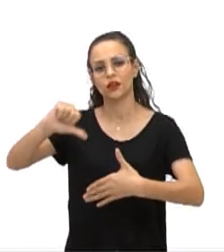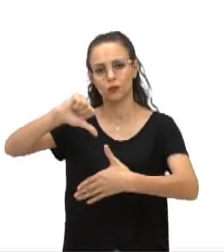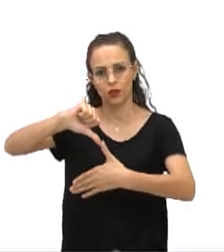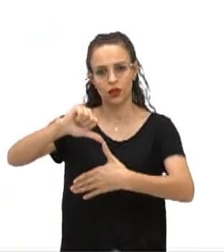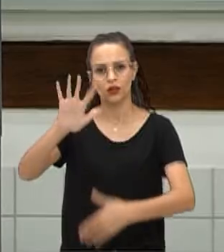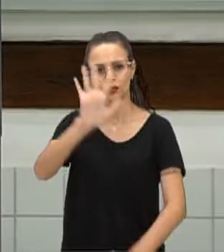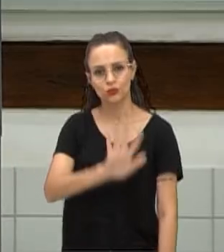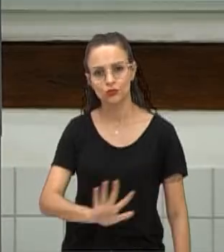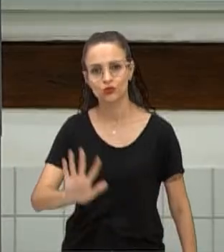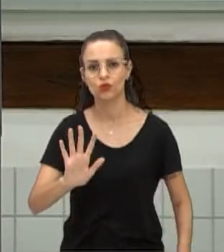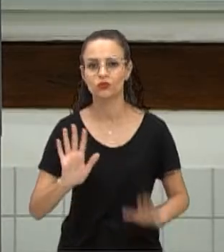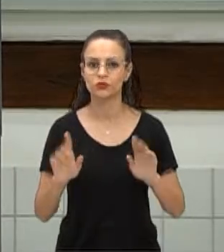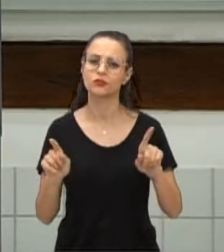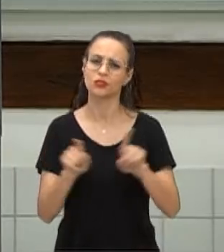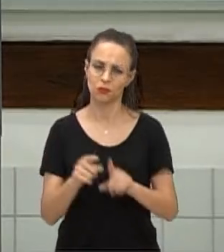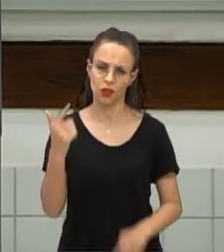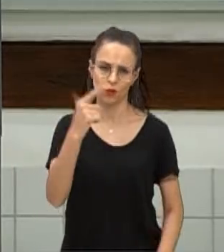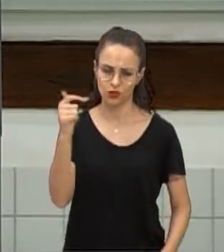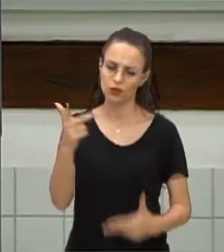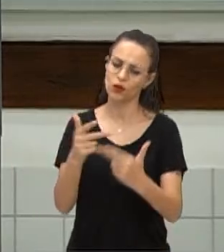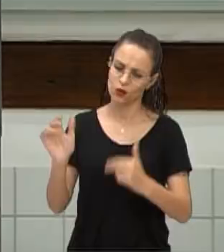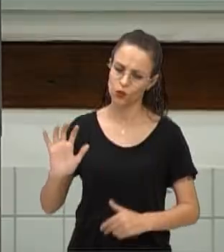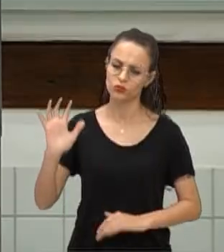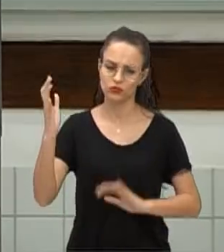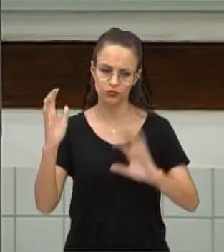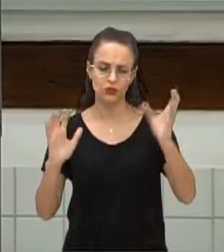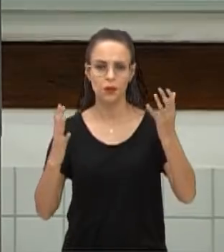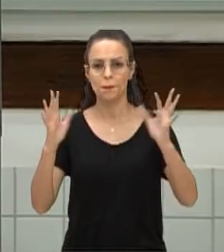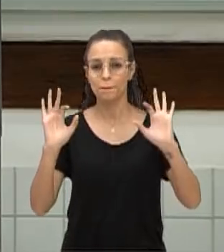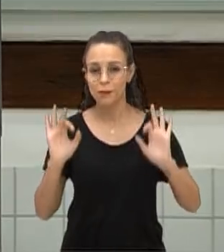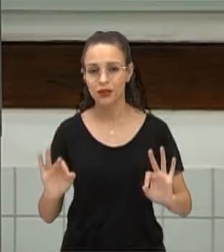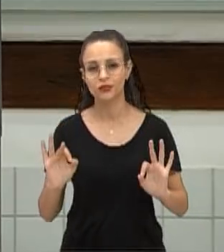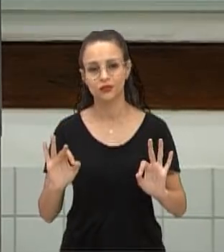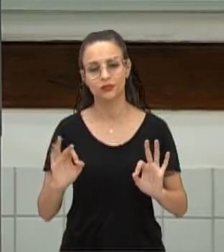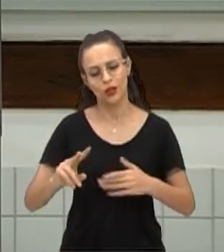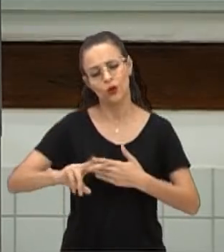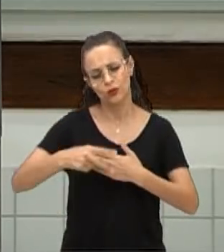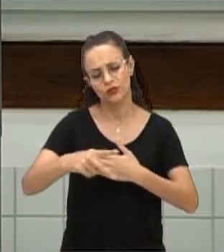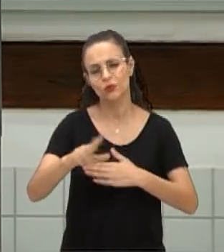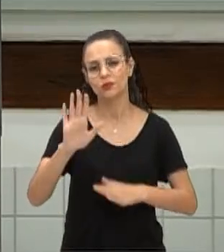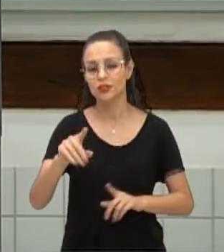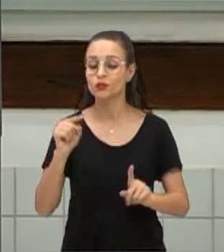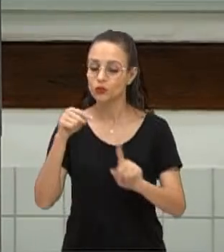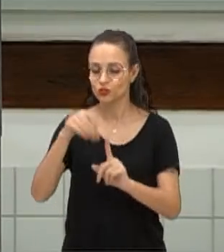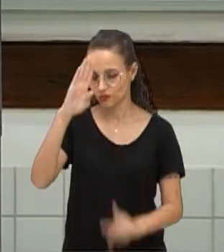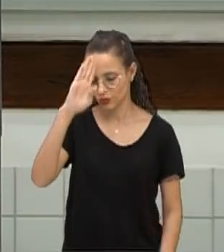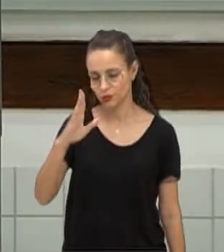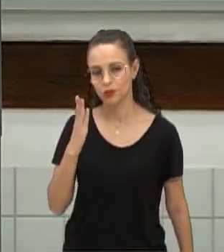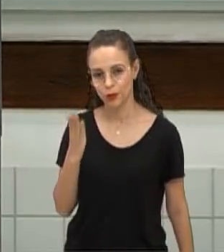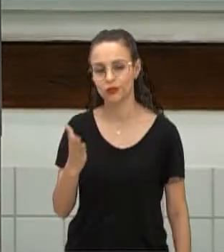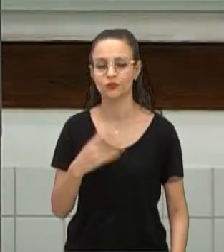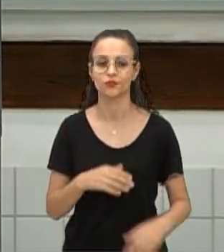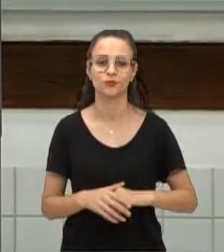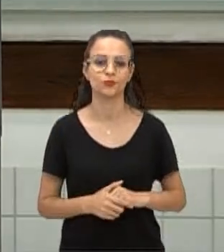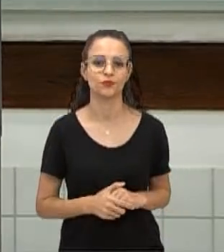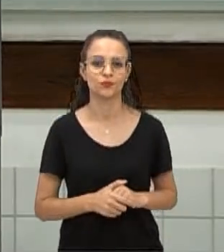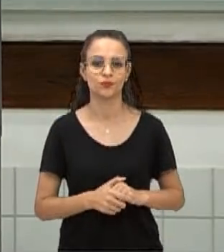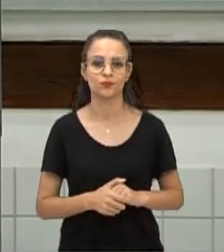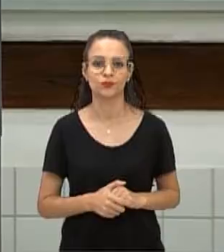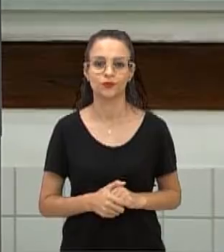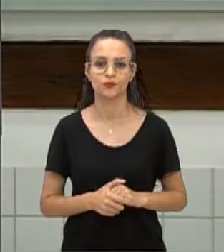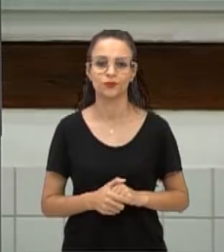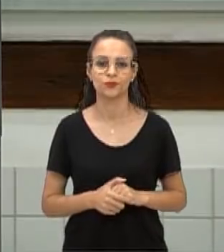Sul. Outras coisas aconteceram, mas foram consequências, não foi o principal objetivo